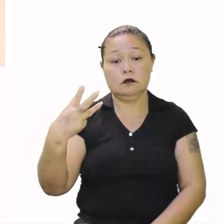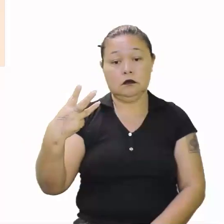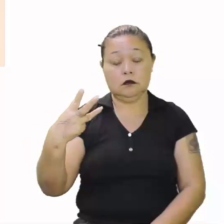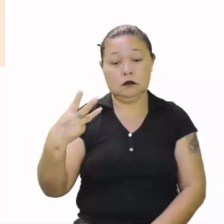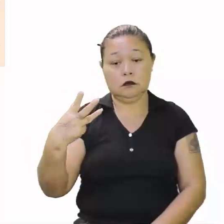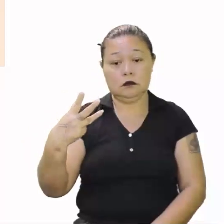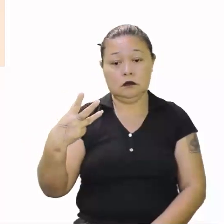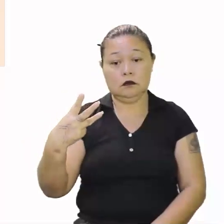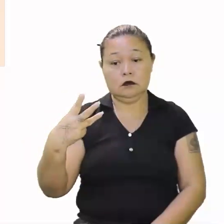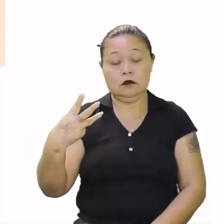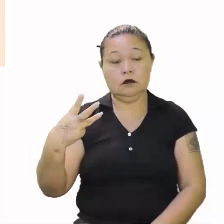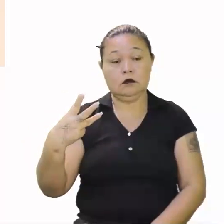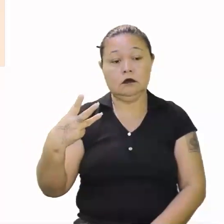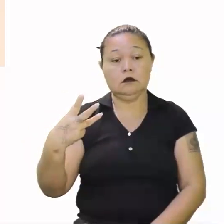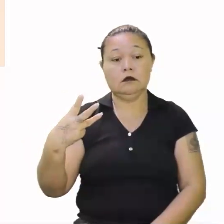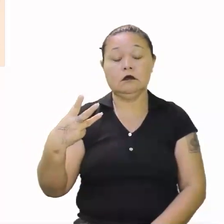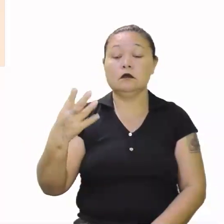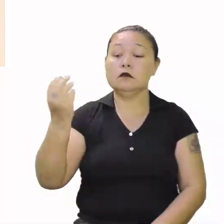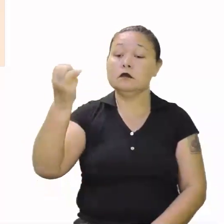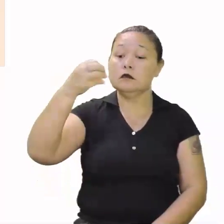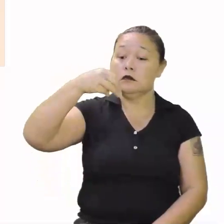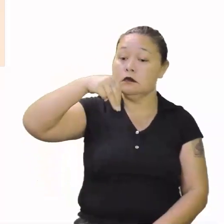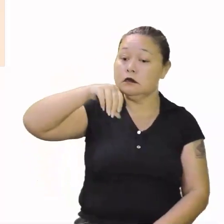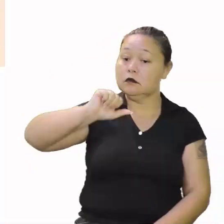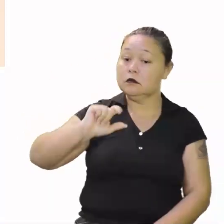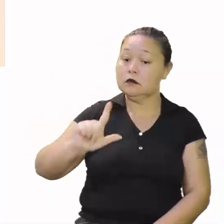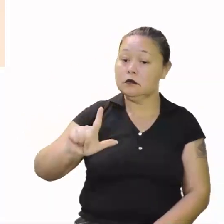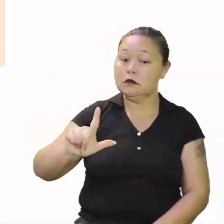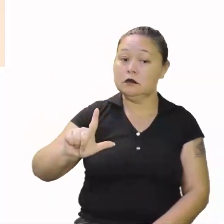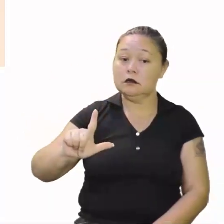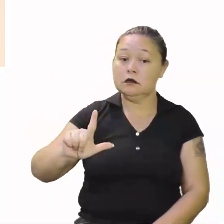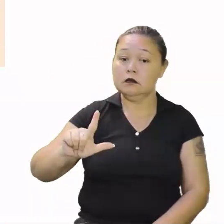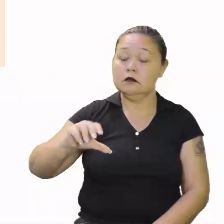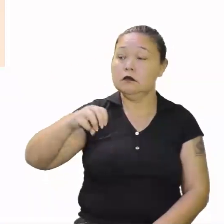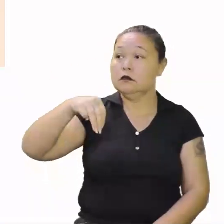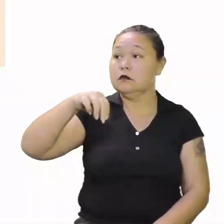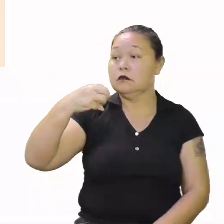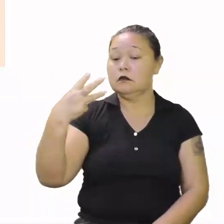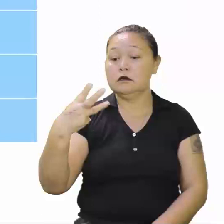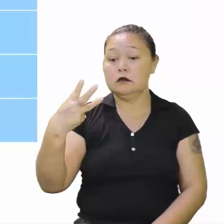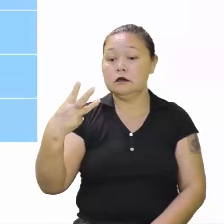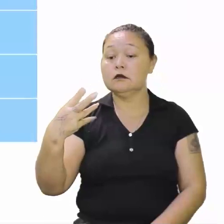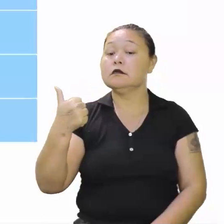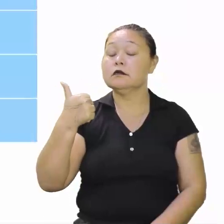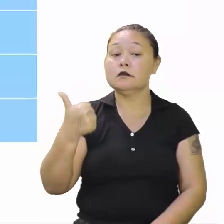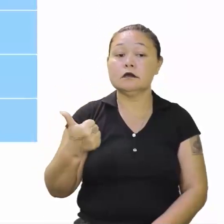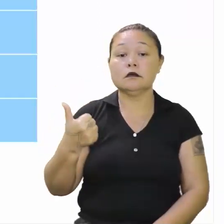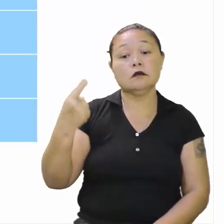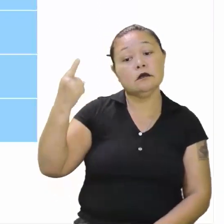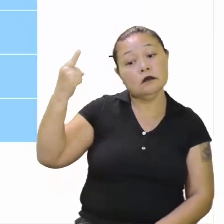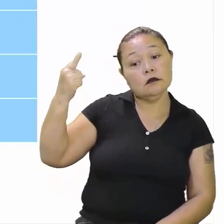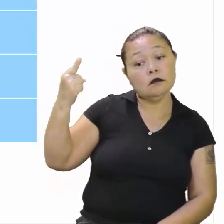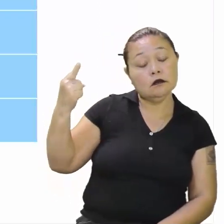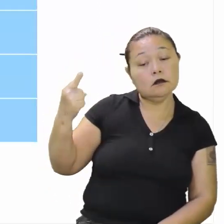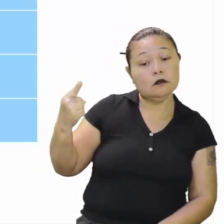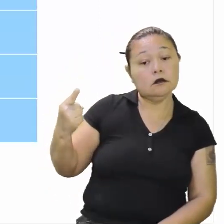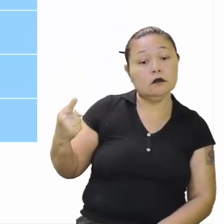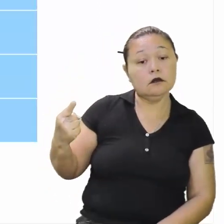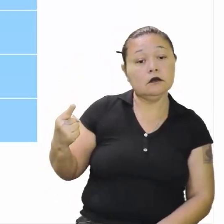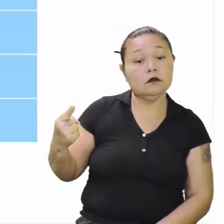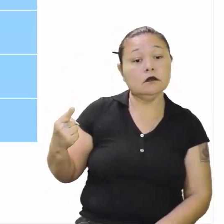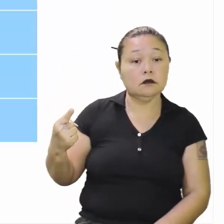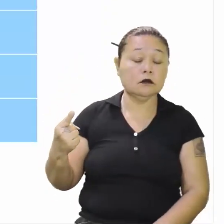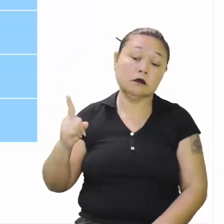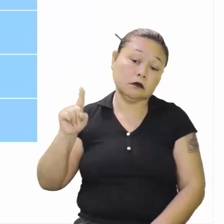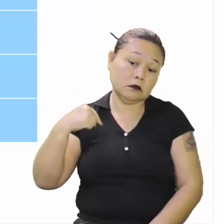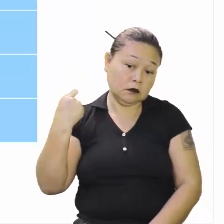cm elevado à terceira, o mililitro e o metro cúbico. Tá joia? Daí, assim como